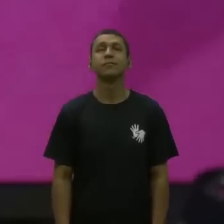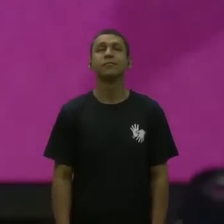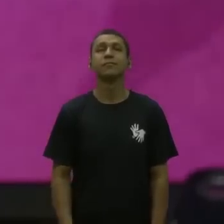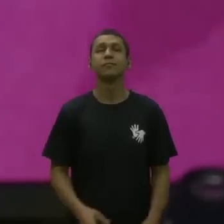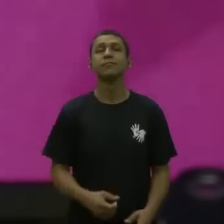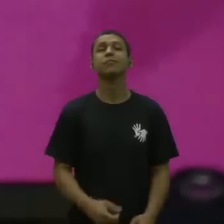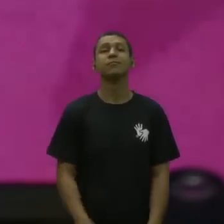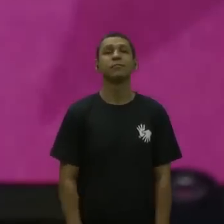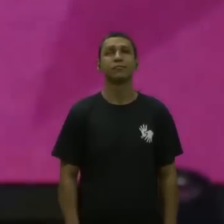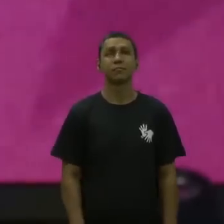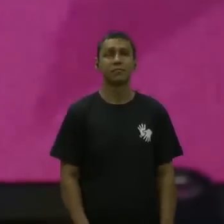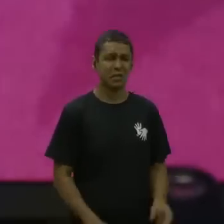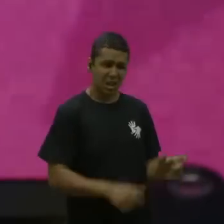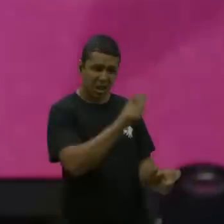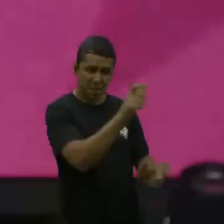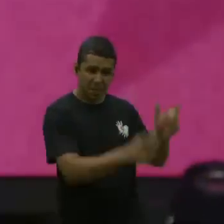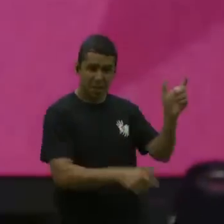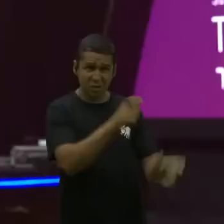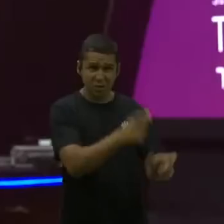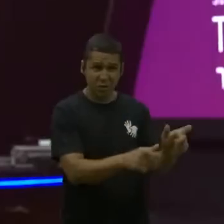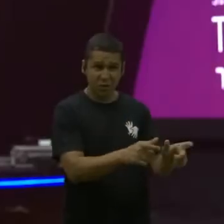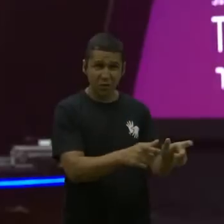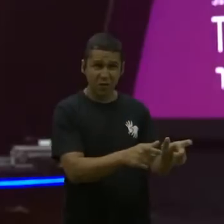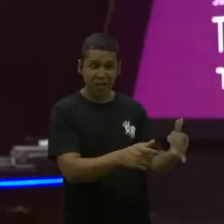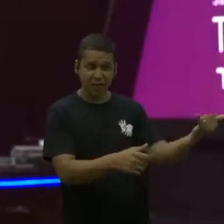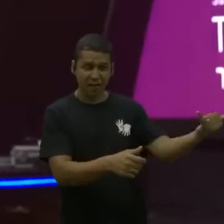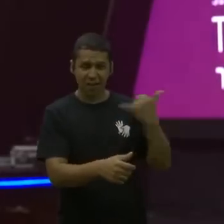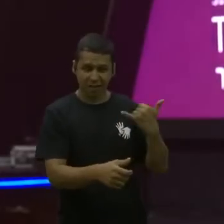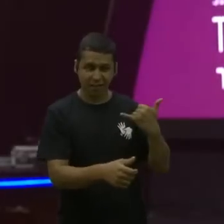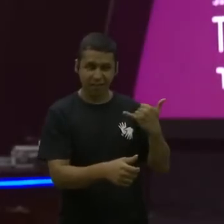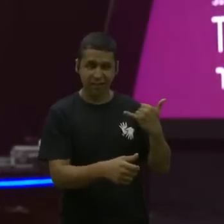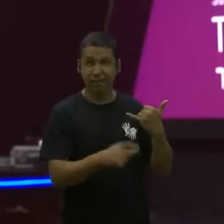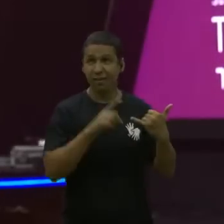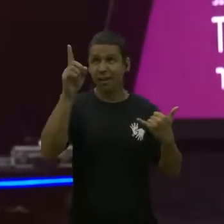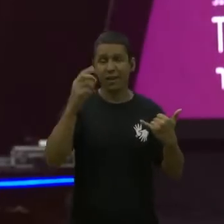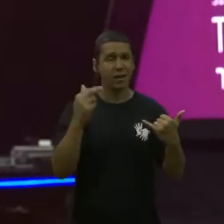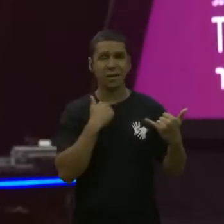quero ver quem é o homem que vai dizer que não posso fazer outra vez.